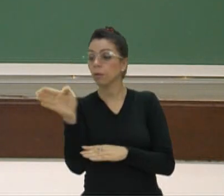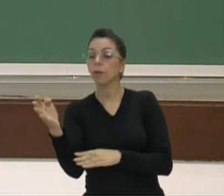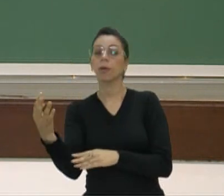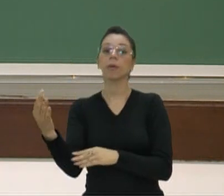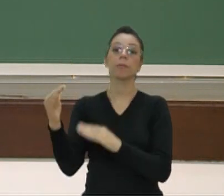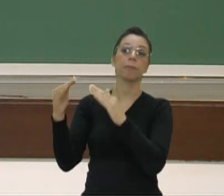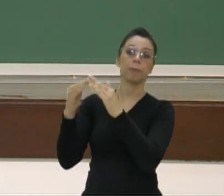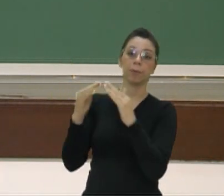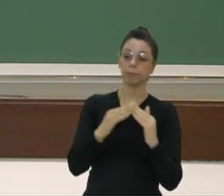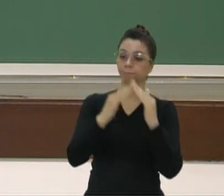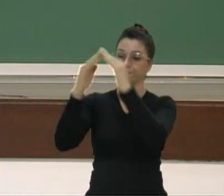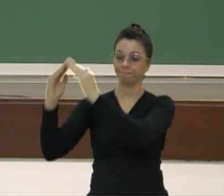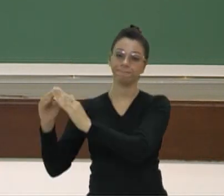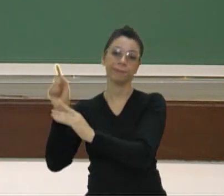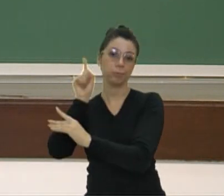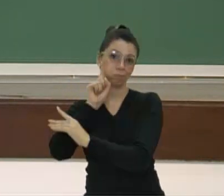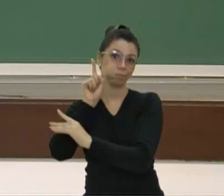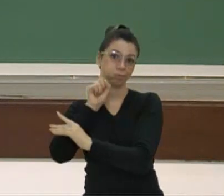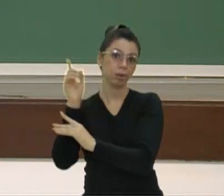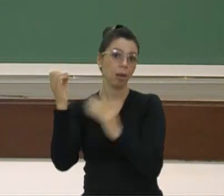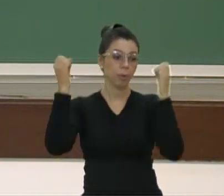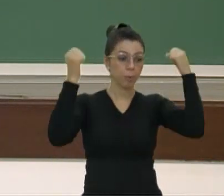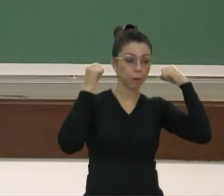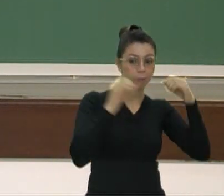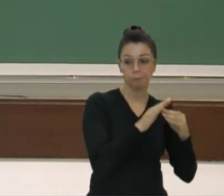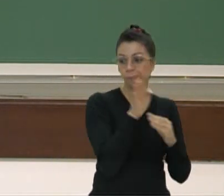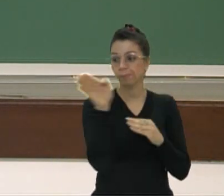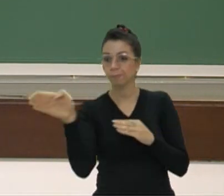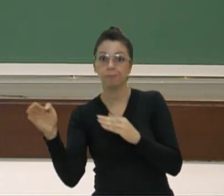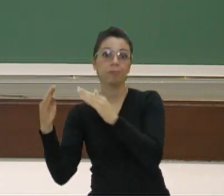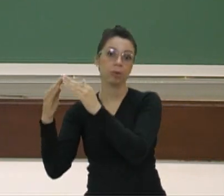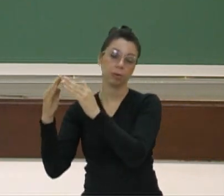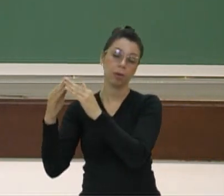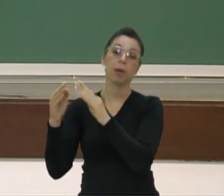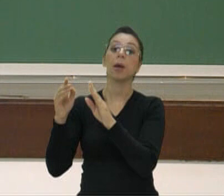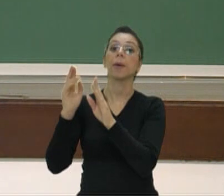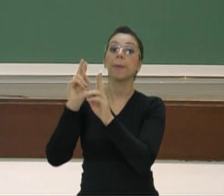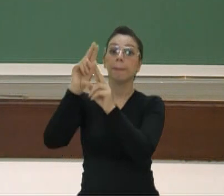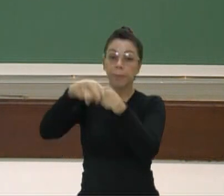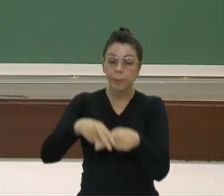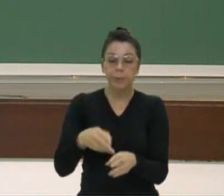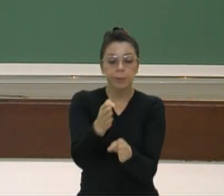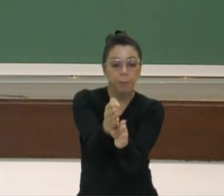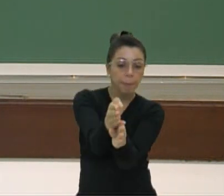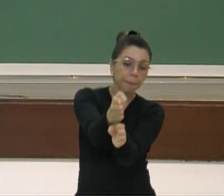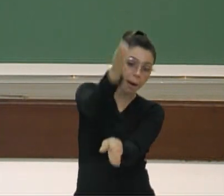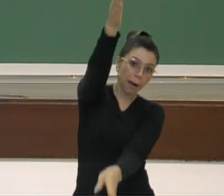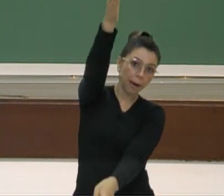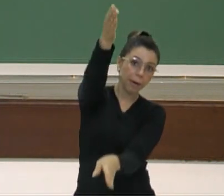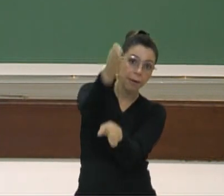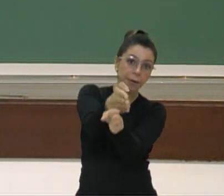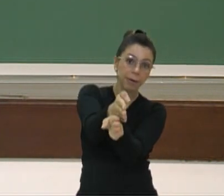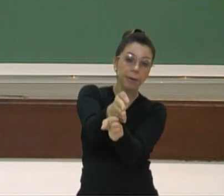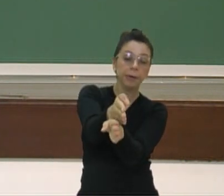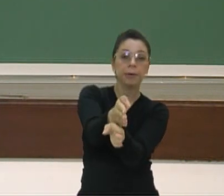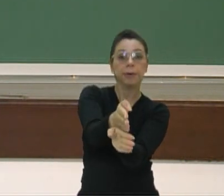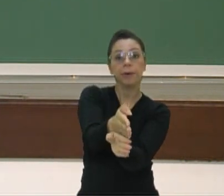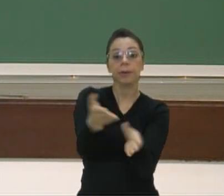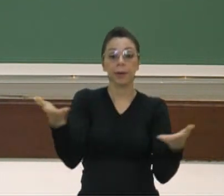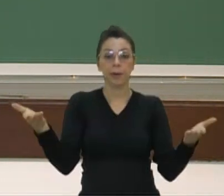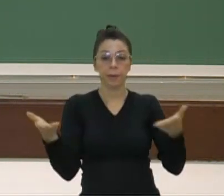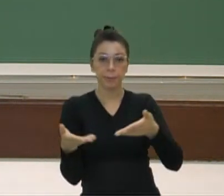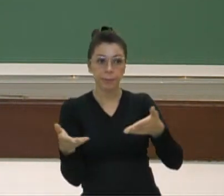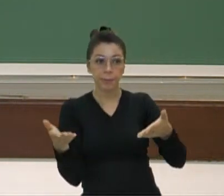seu vizinho, Estados Unidos da América. Por isso que tem aquela situação do muro tão controverso, mas que fica claro aqui